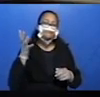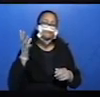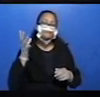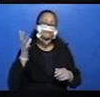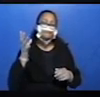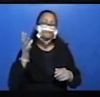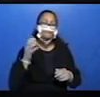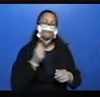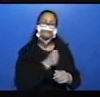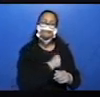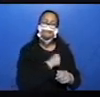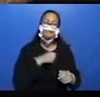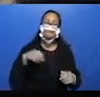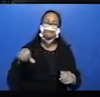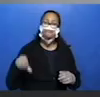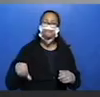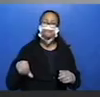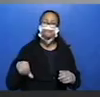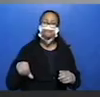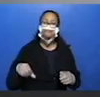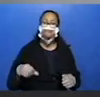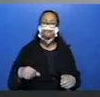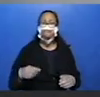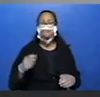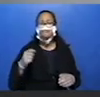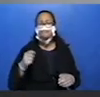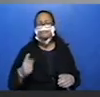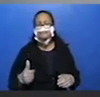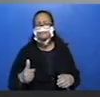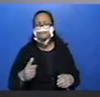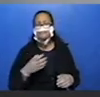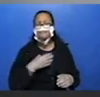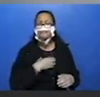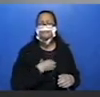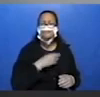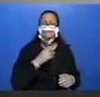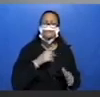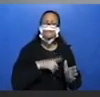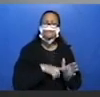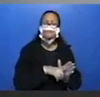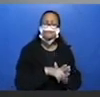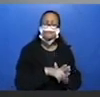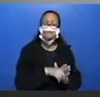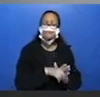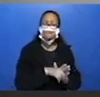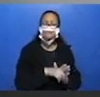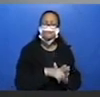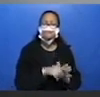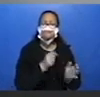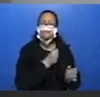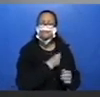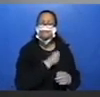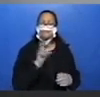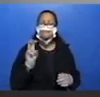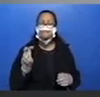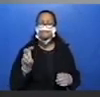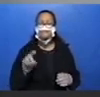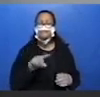9. Tá vendo que é quase a mesma pergunta do algarismo 5? Por isso que eu fiquei batendo, porque agora vocês vão